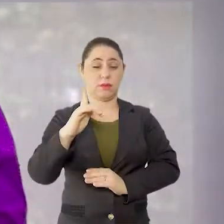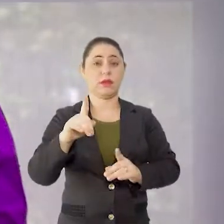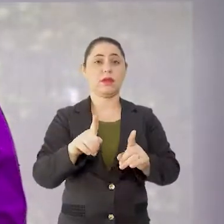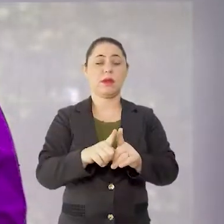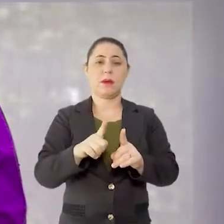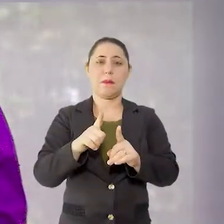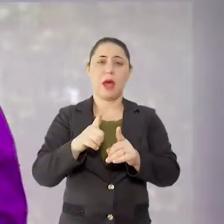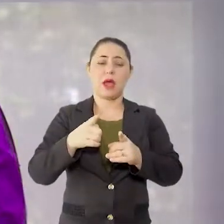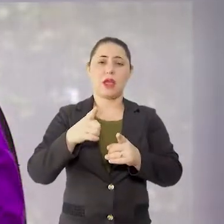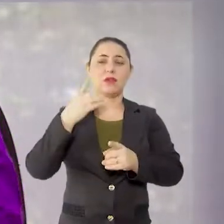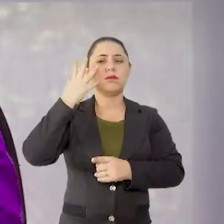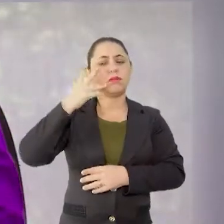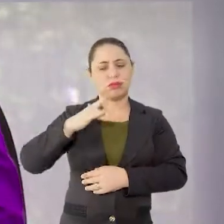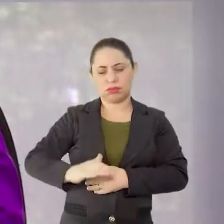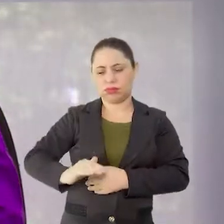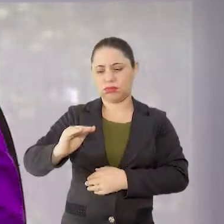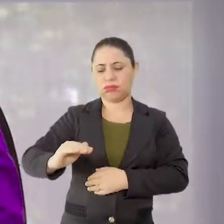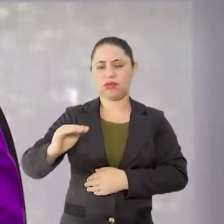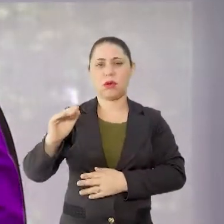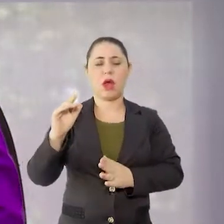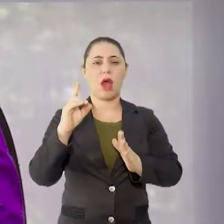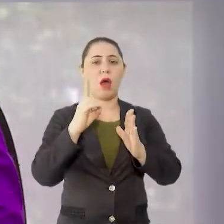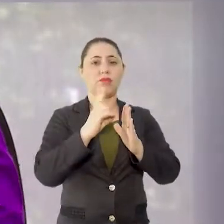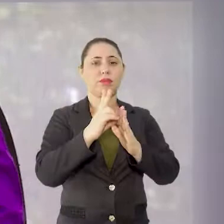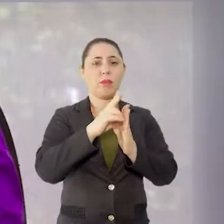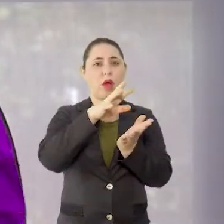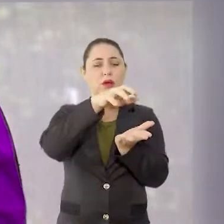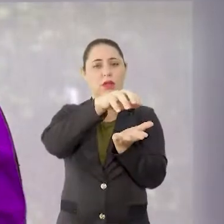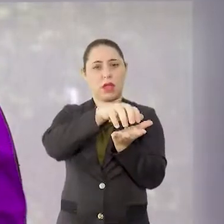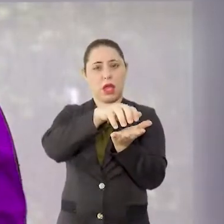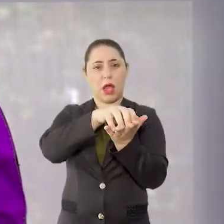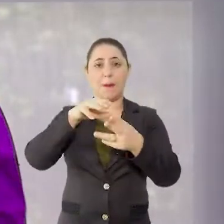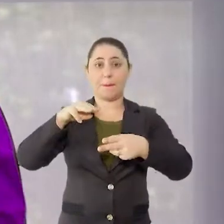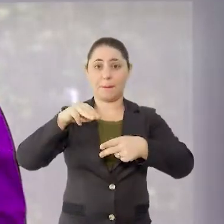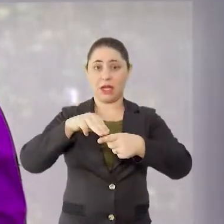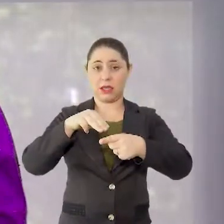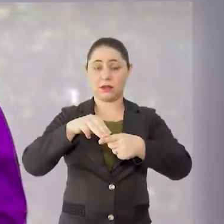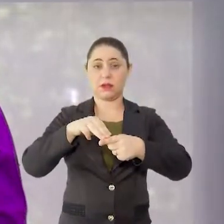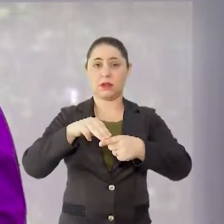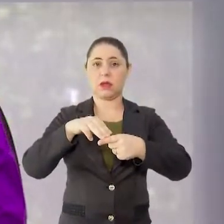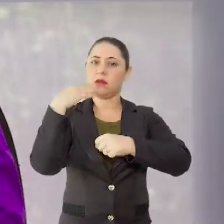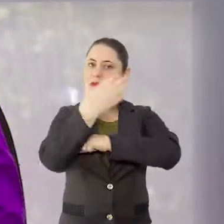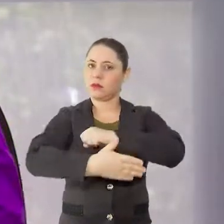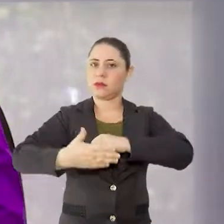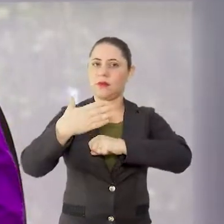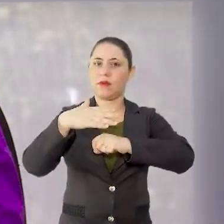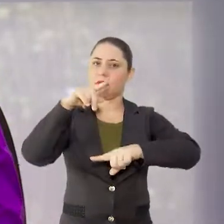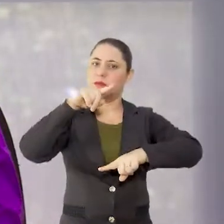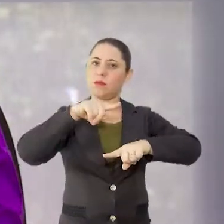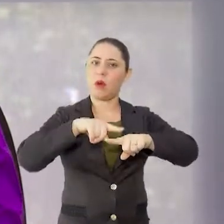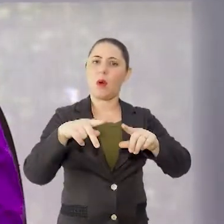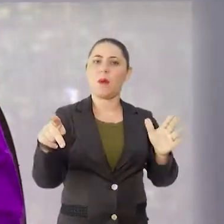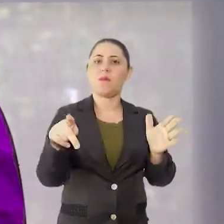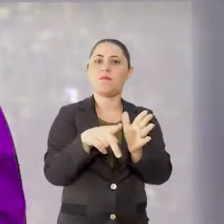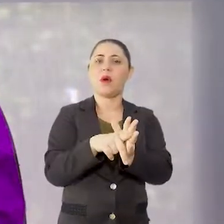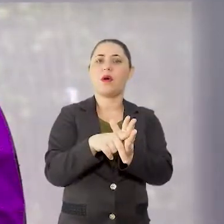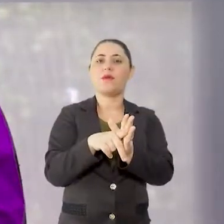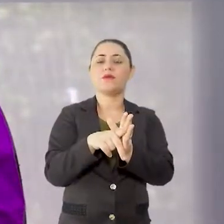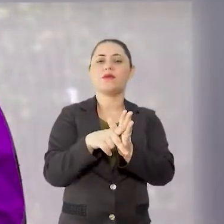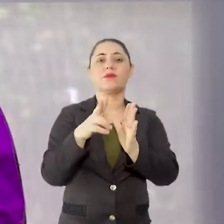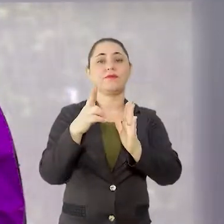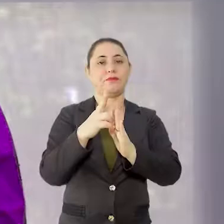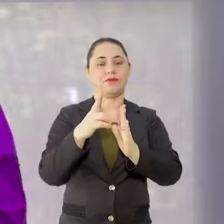nascido em Campo Grande, que passou parte da infância na aldeia Cachoeirinha, em Miranda, e que defende as causas dos